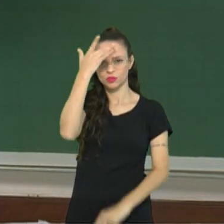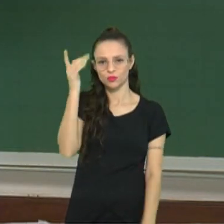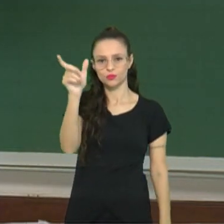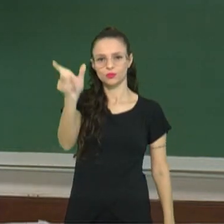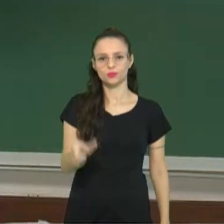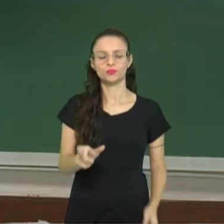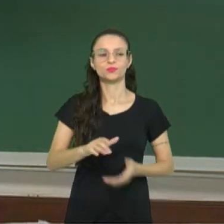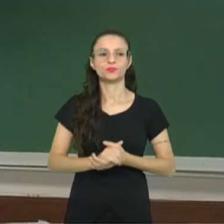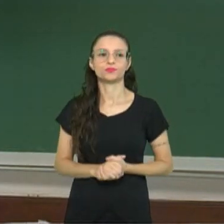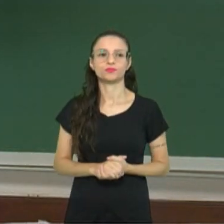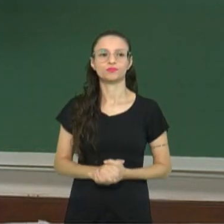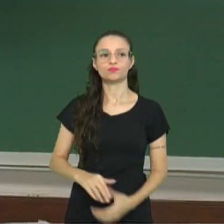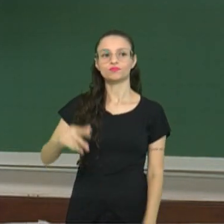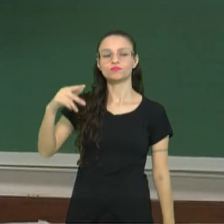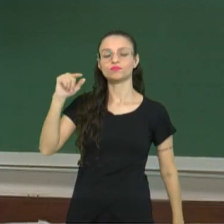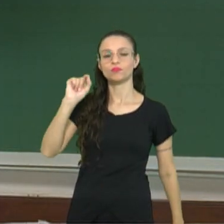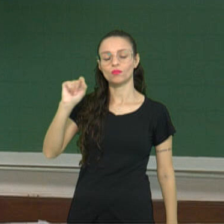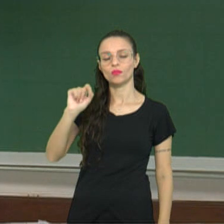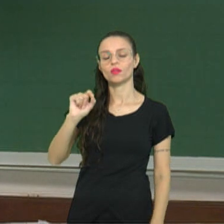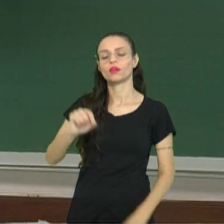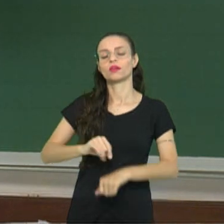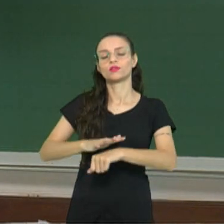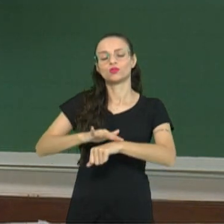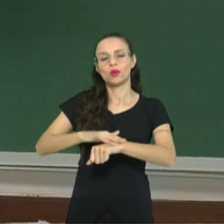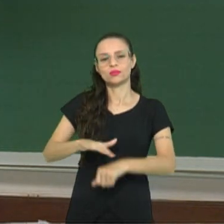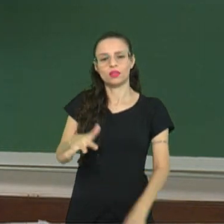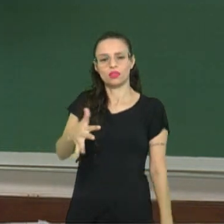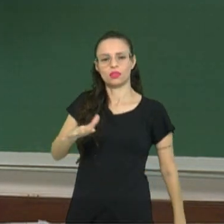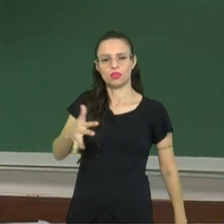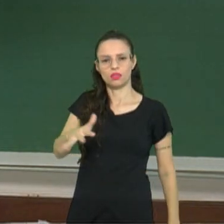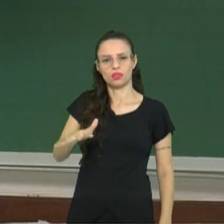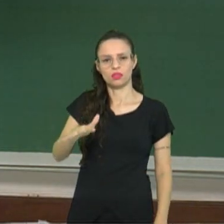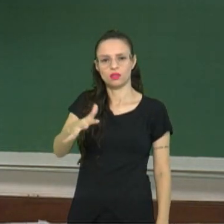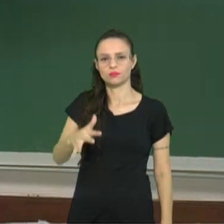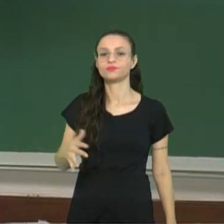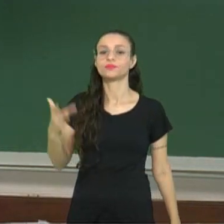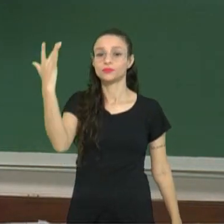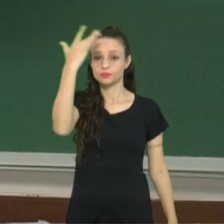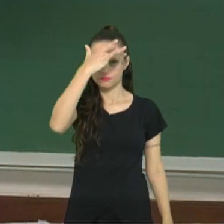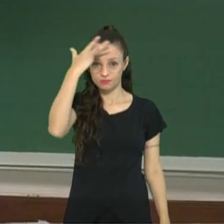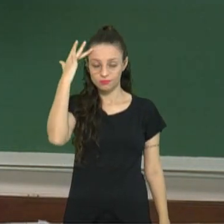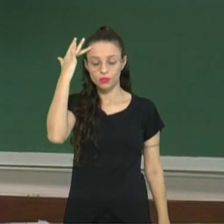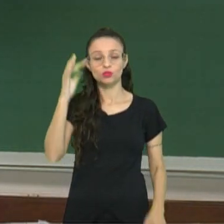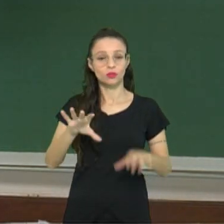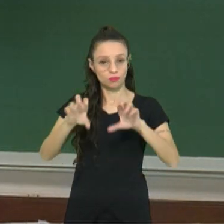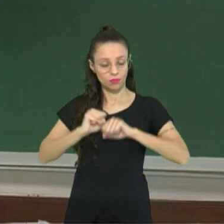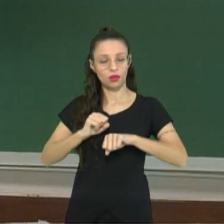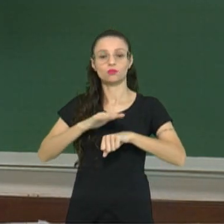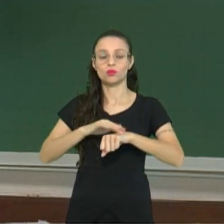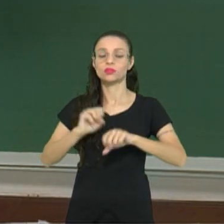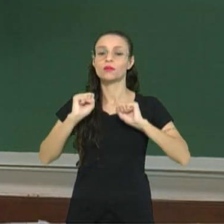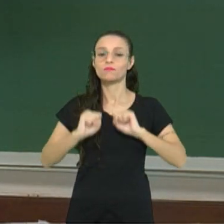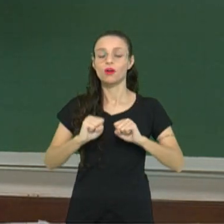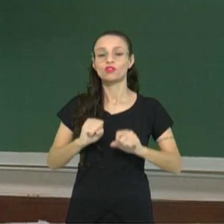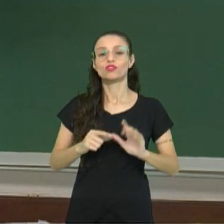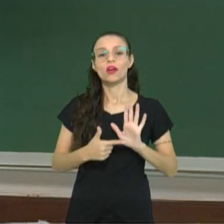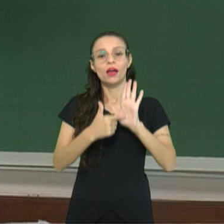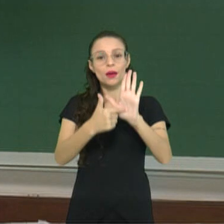diretamente. Parkinson, né, a doença de Parkinson. A pessoa afetada, ela pode apresentar movimentos